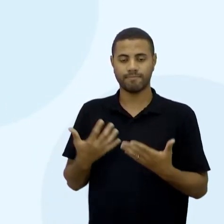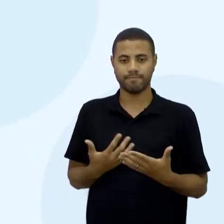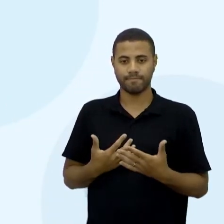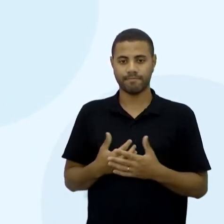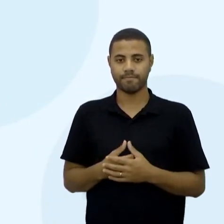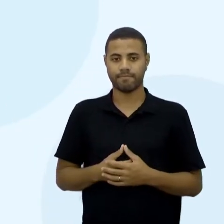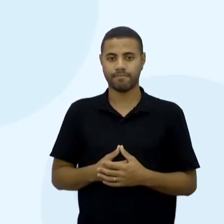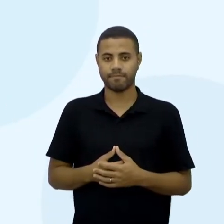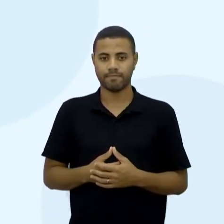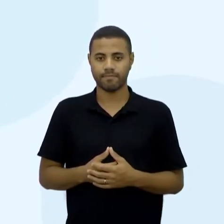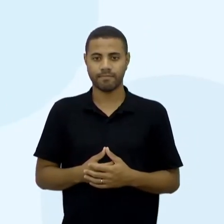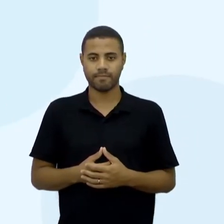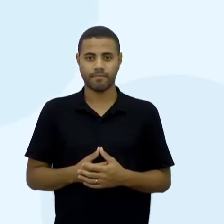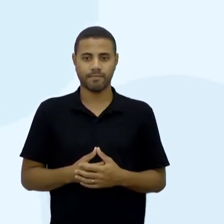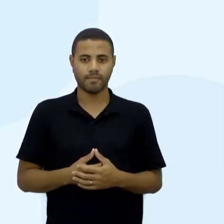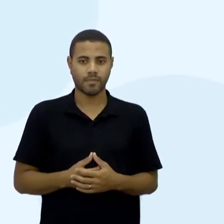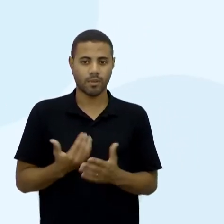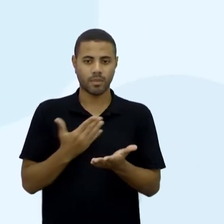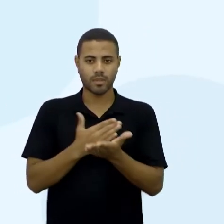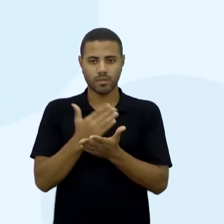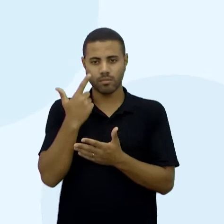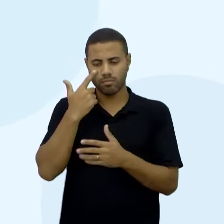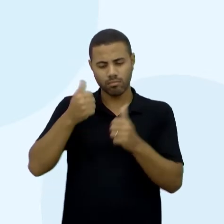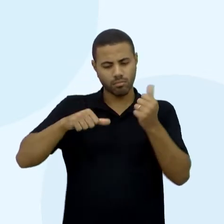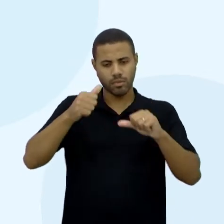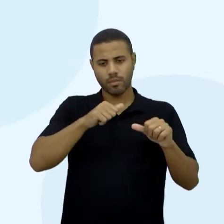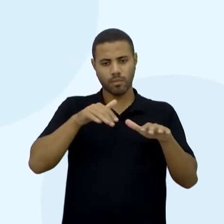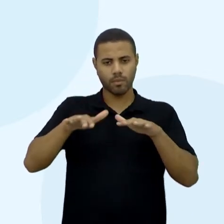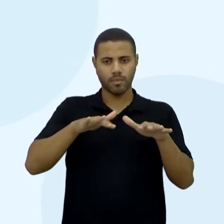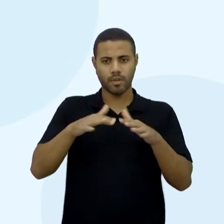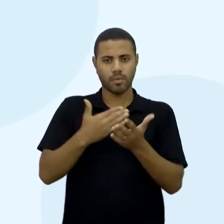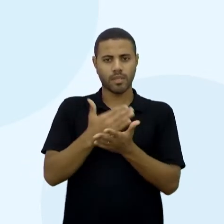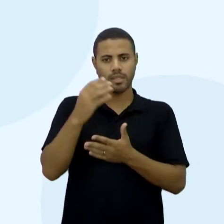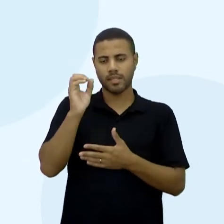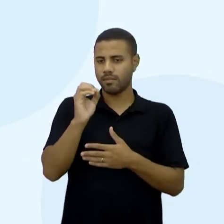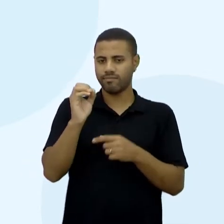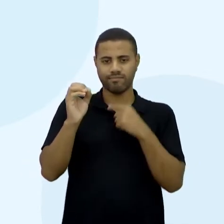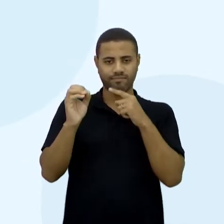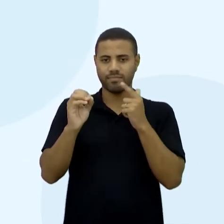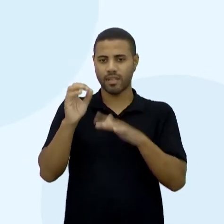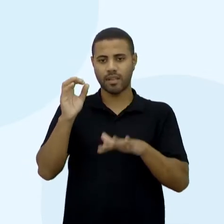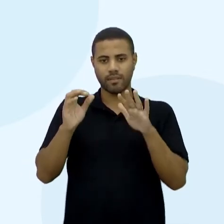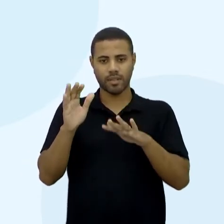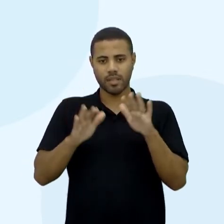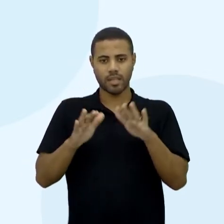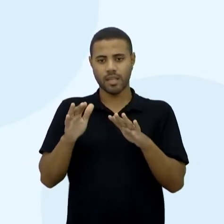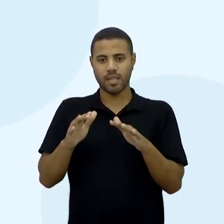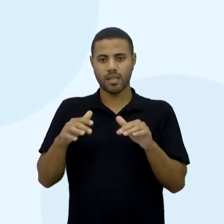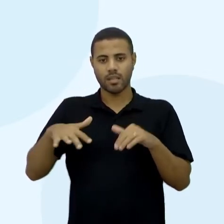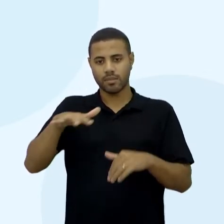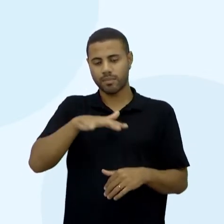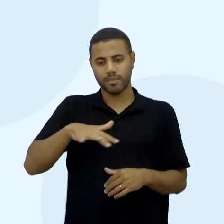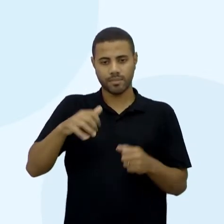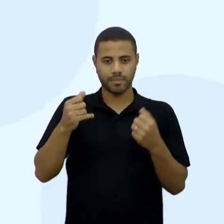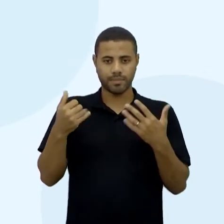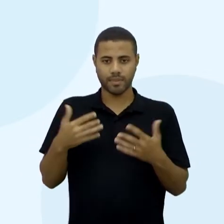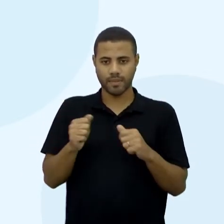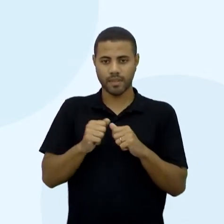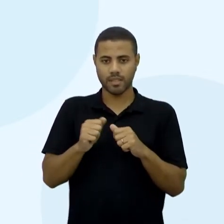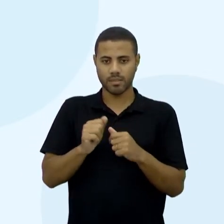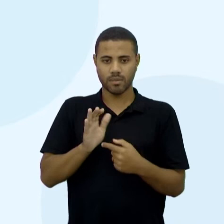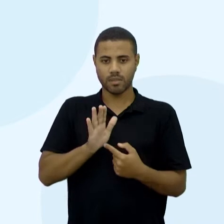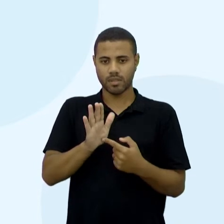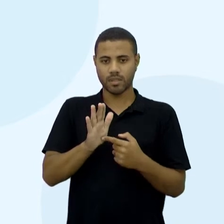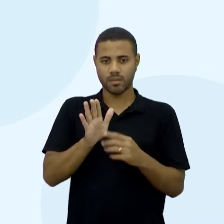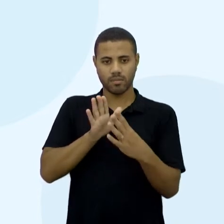nem sempre começamos a analisar o movimento na posição zero, né? A gente determina um espaço, né? Vou fazer daqui a pouco um simulador para